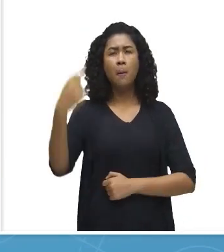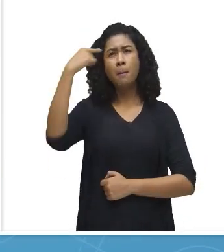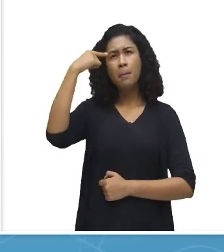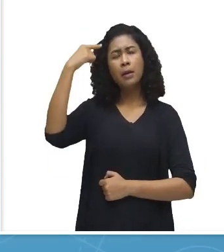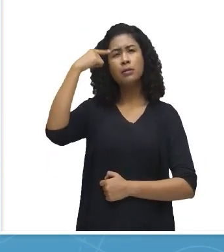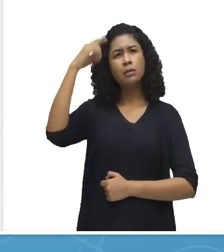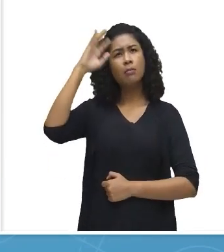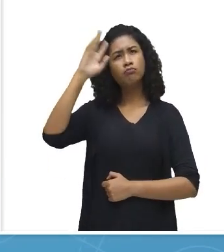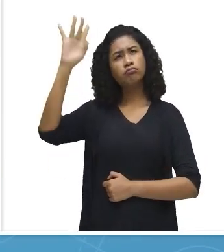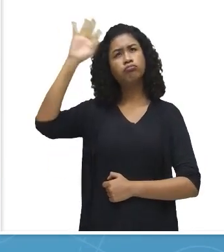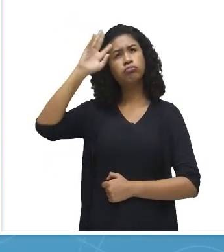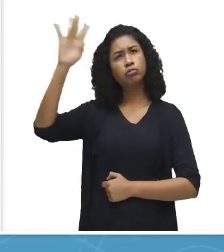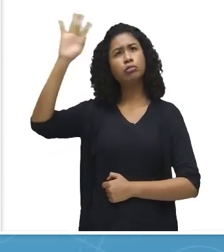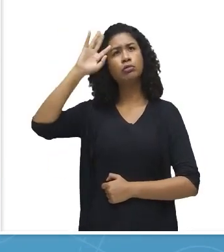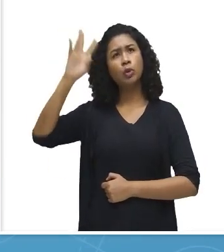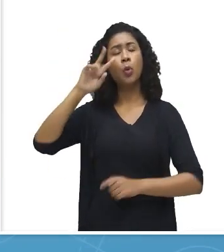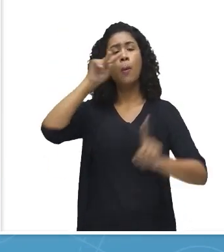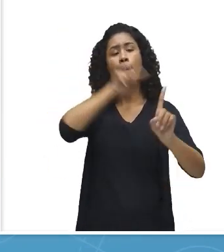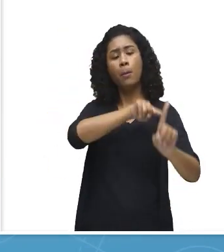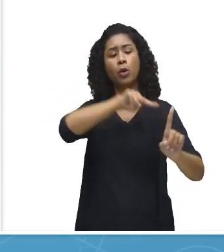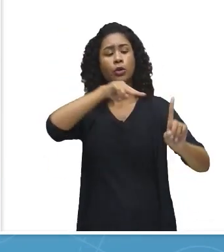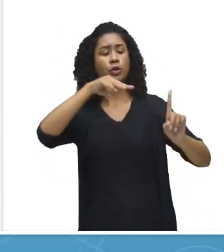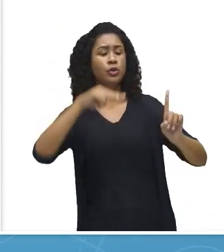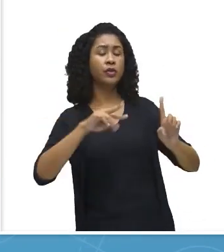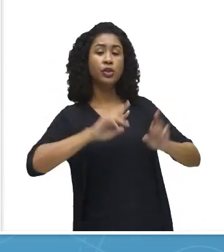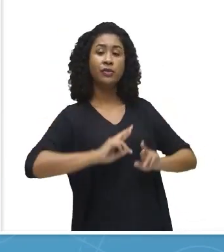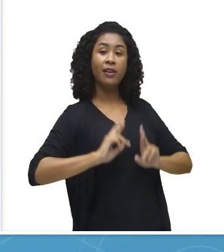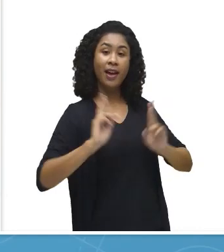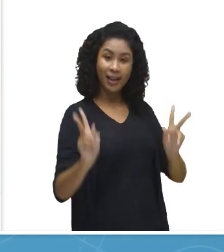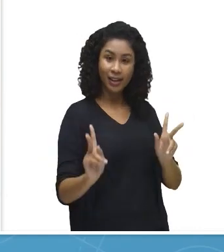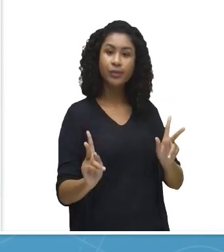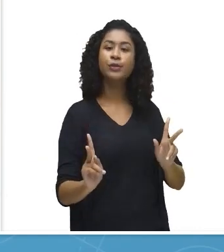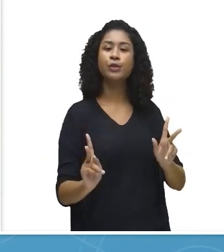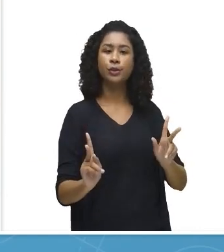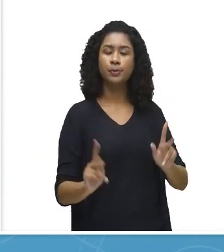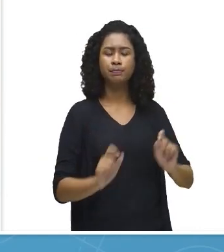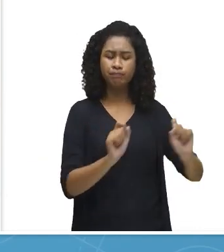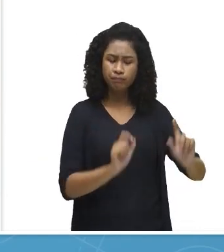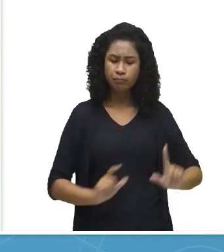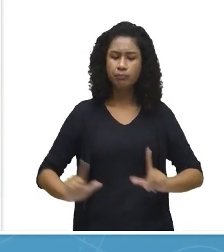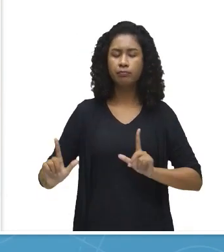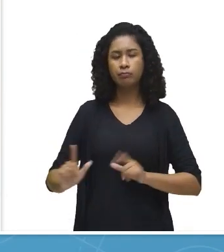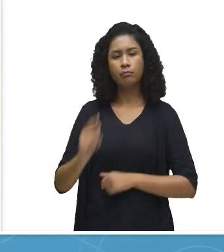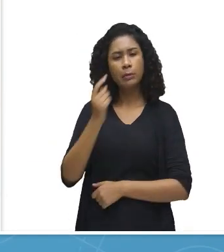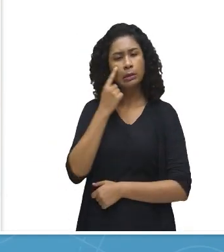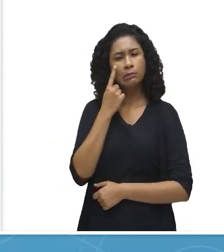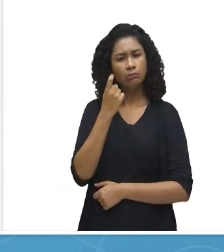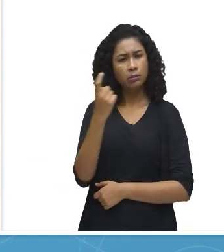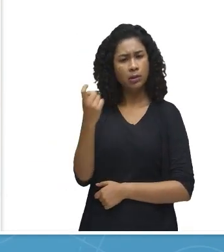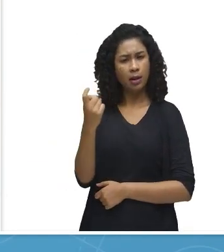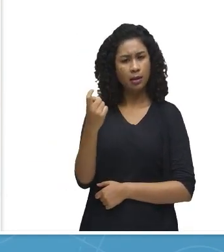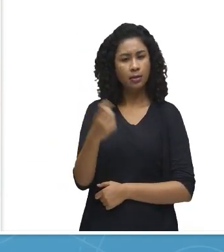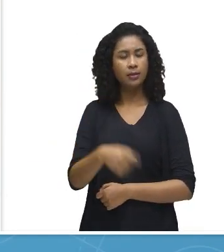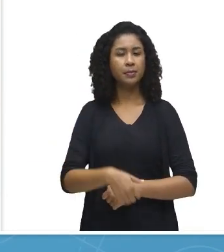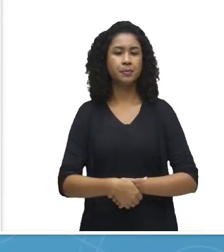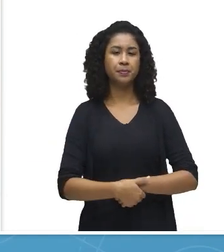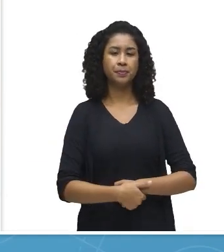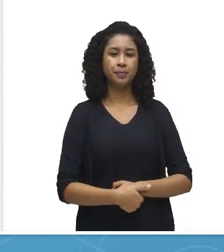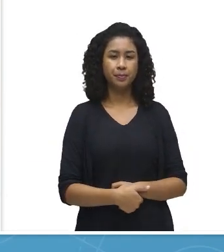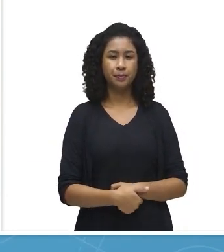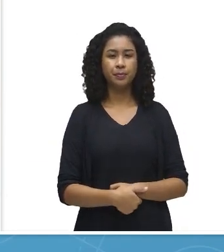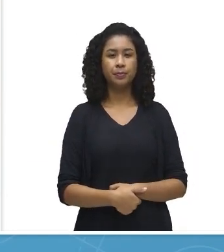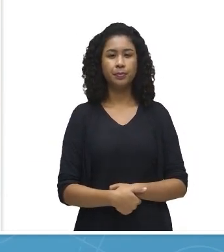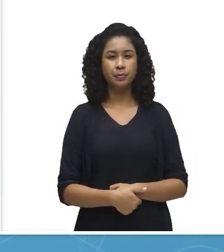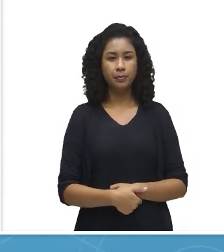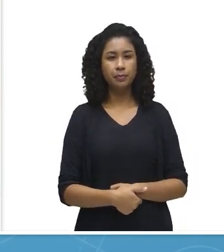normas sob uma outra ótica. No próximo slide você vai ver uma coisa interessante. Mas